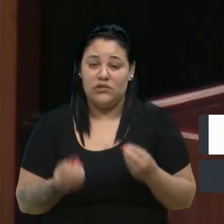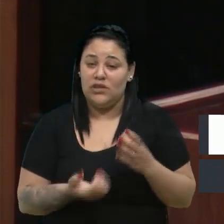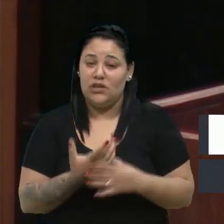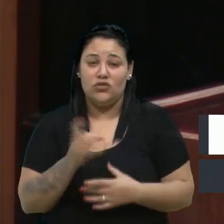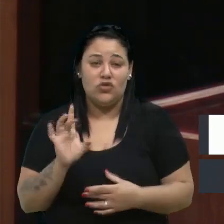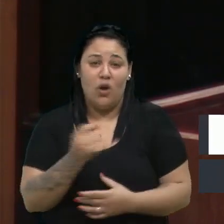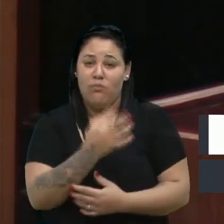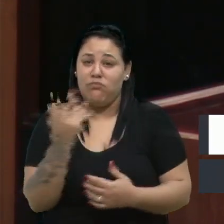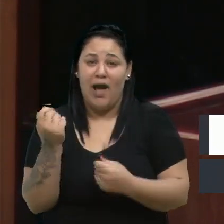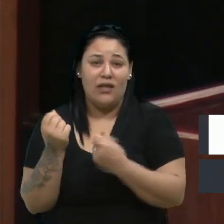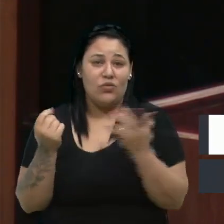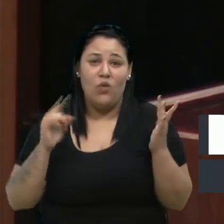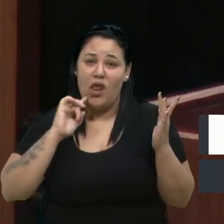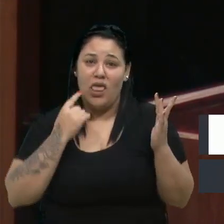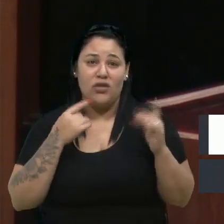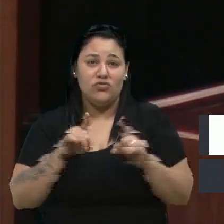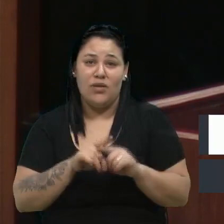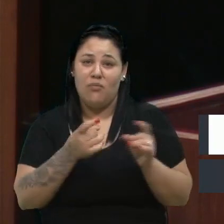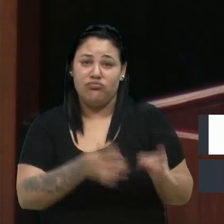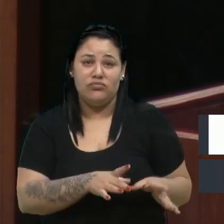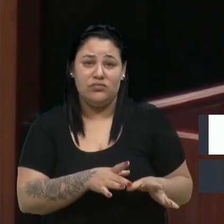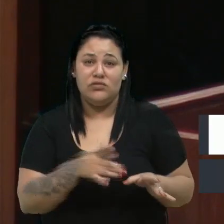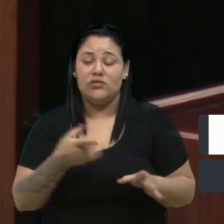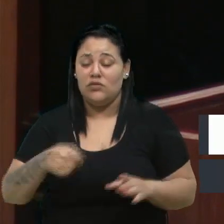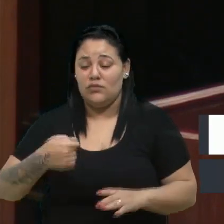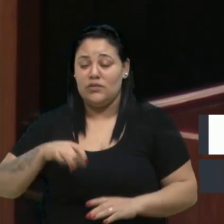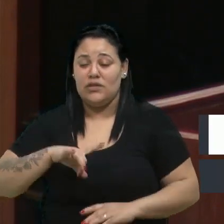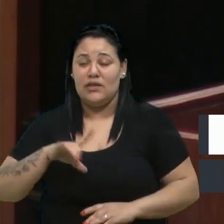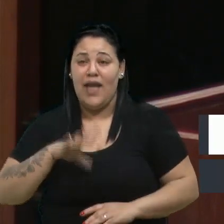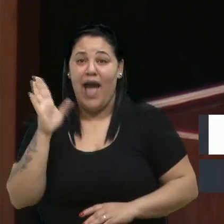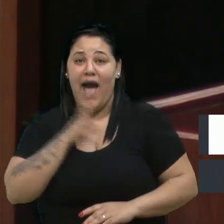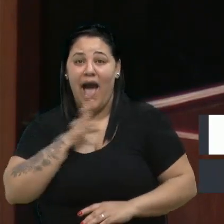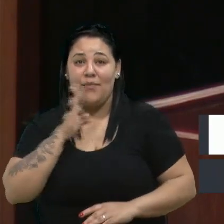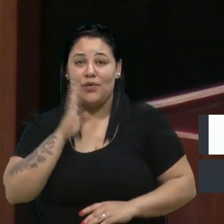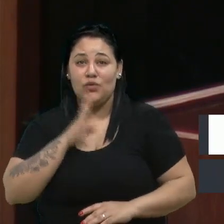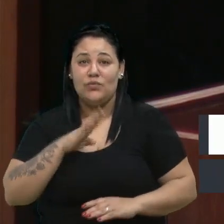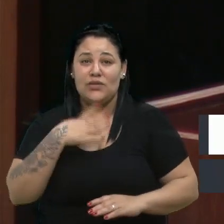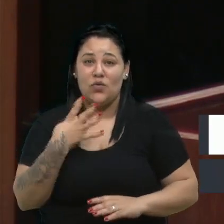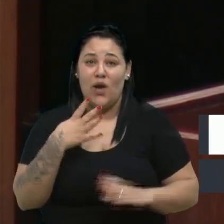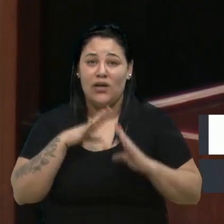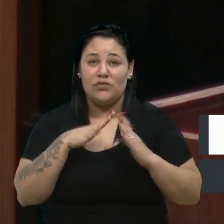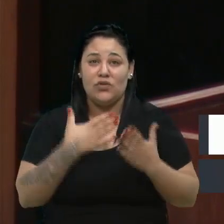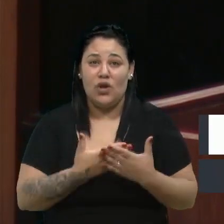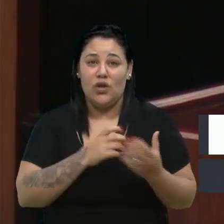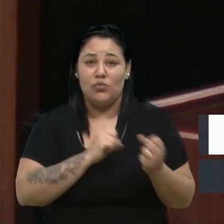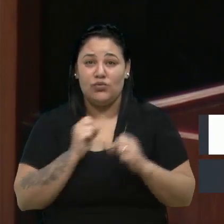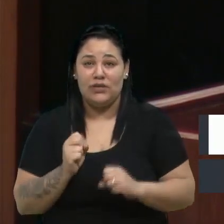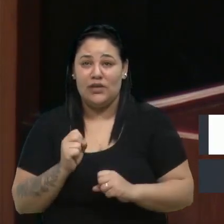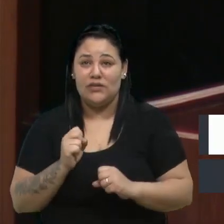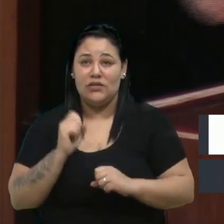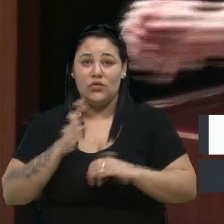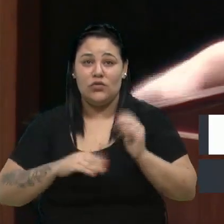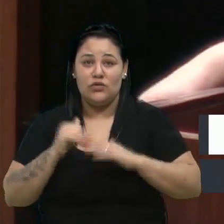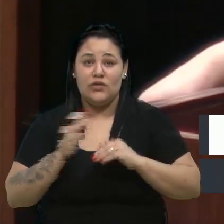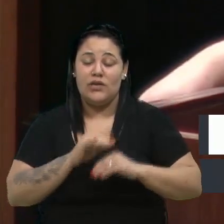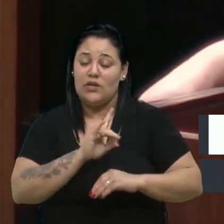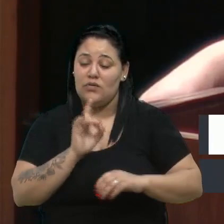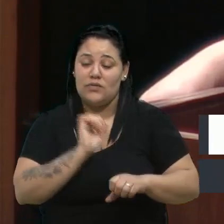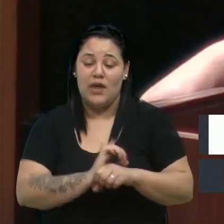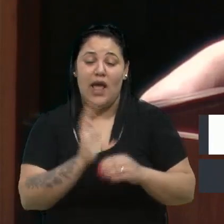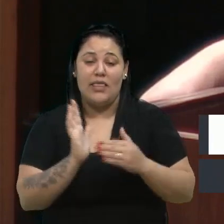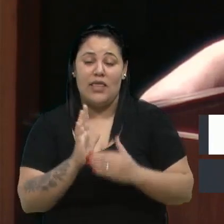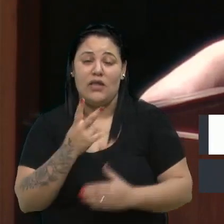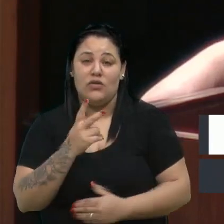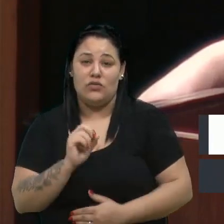de imediato, no mínimo, 4 escolas aí que nós pudéssemos construir e não esperar até o ano de 2028, que